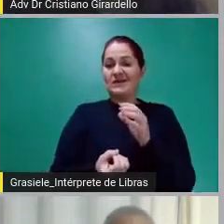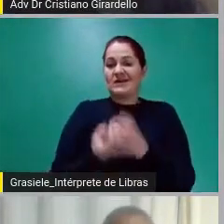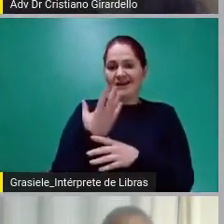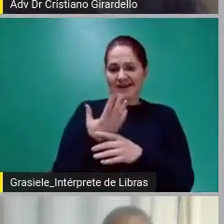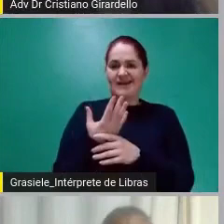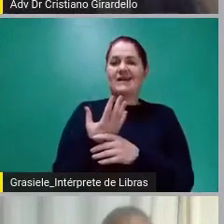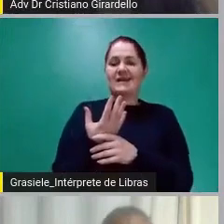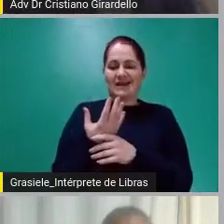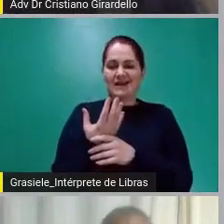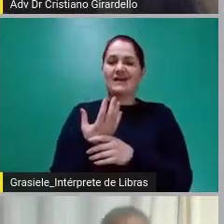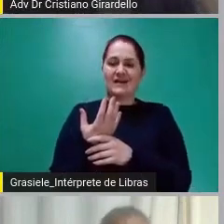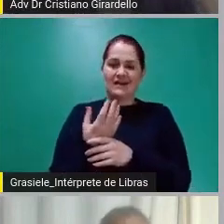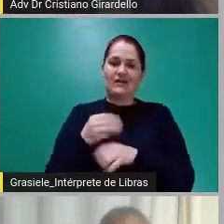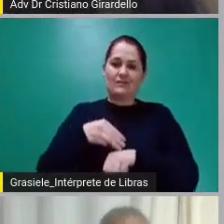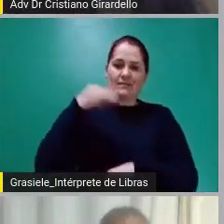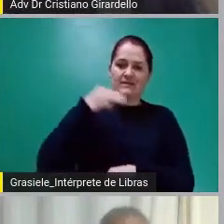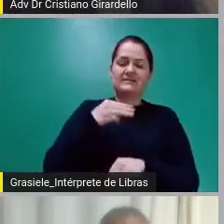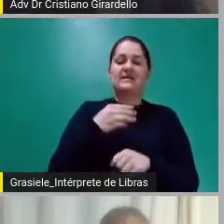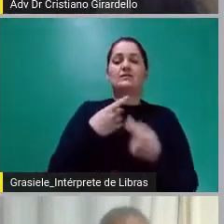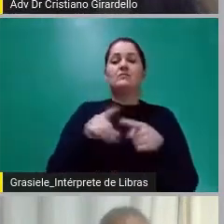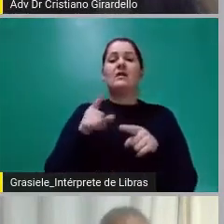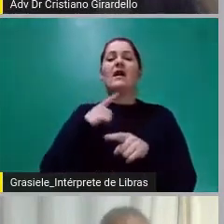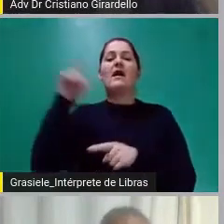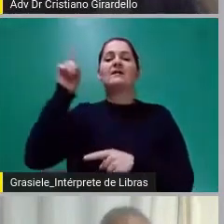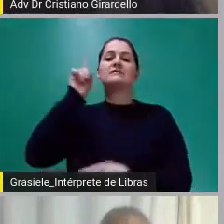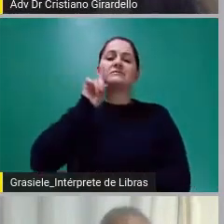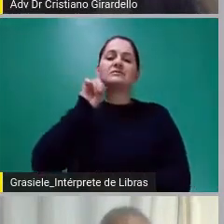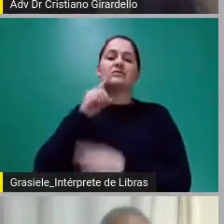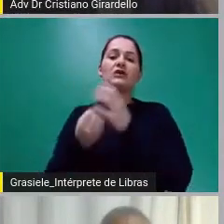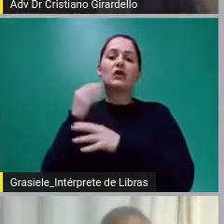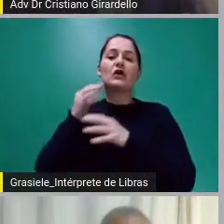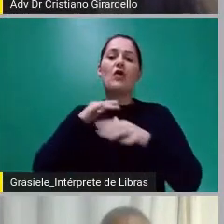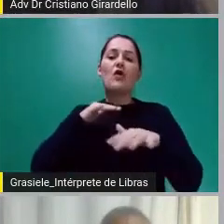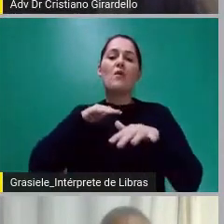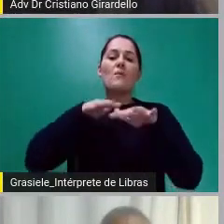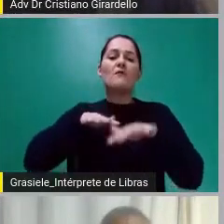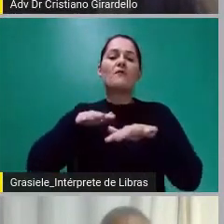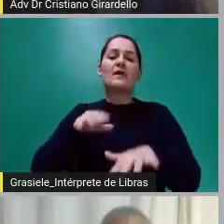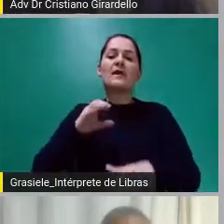inteira jovens economistas indo para os Estados Unidos para preparar